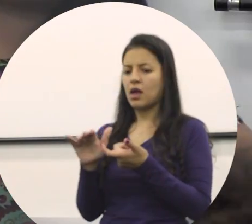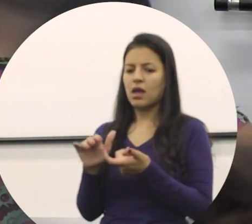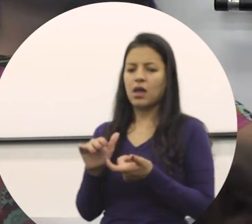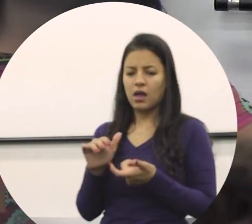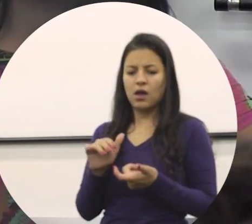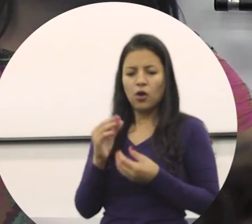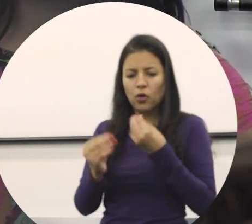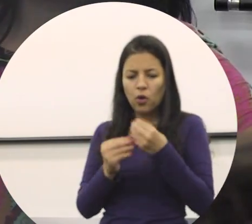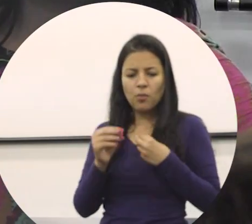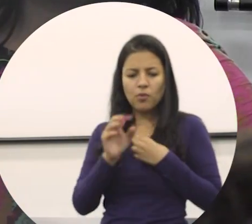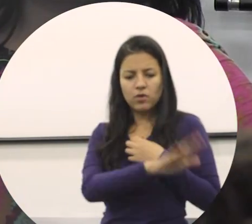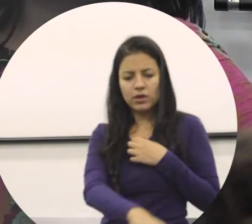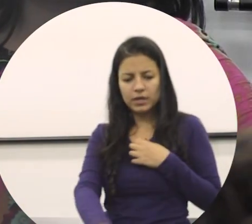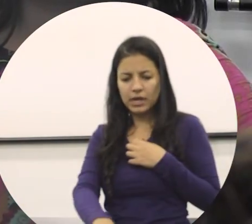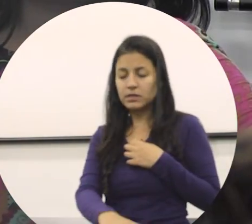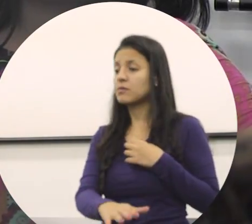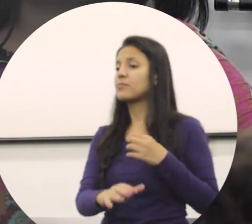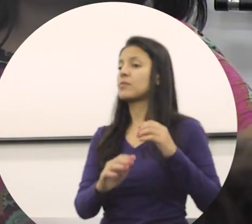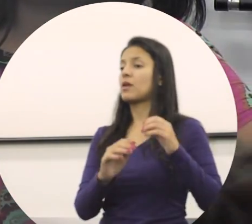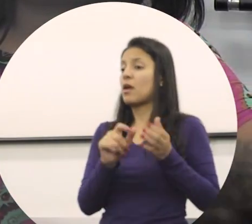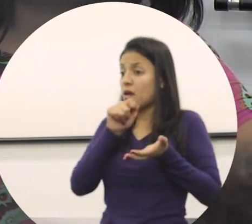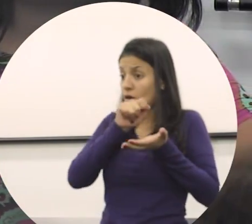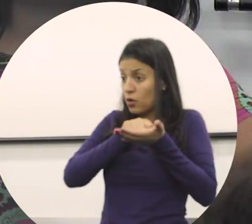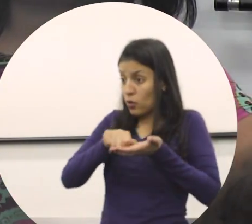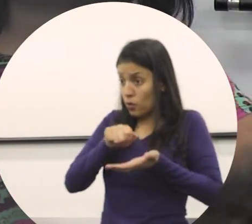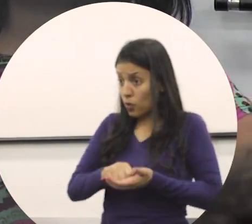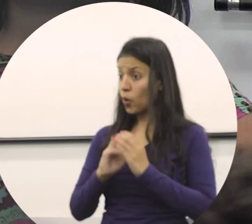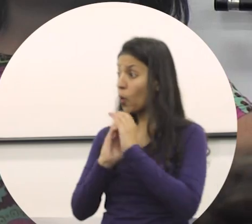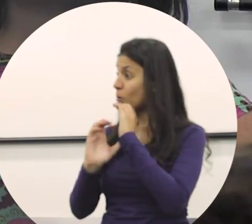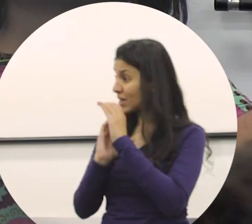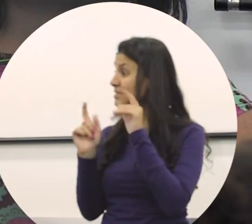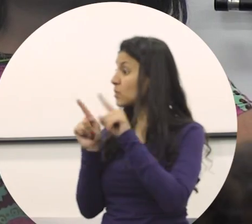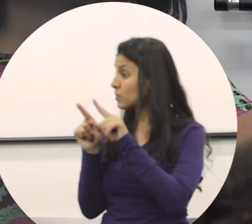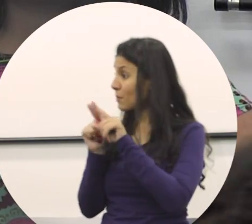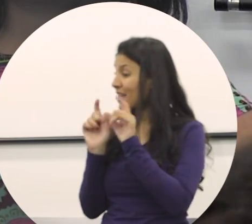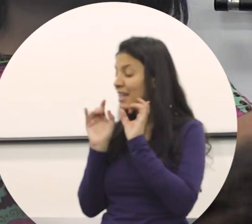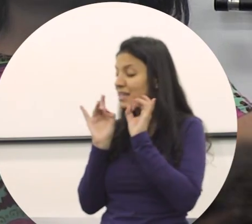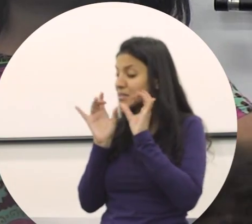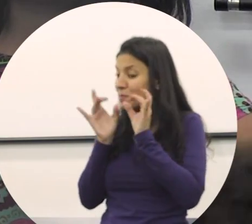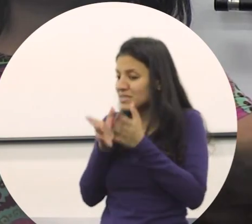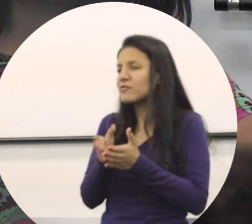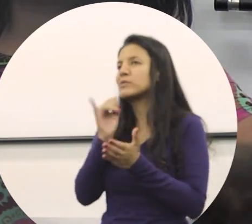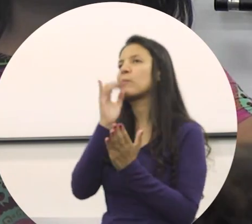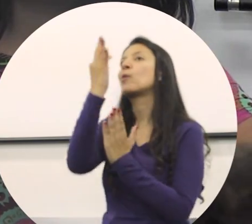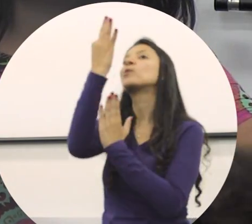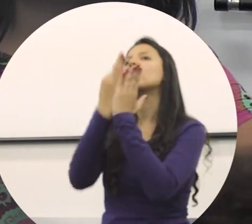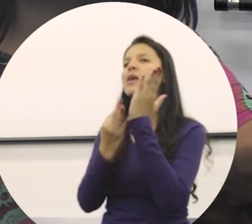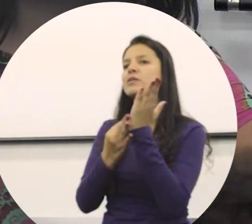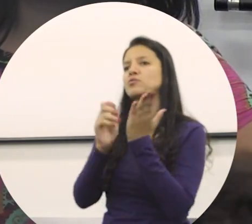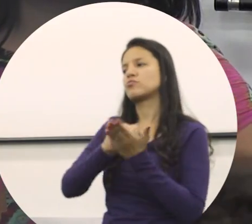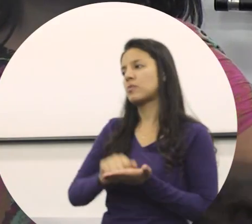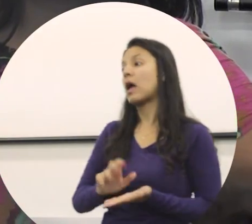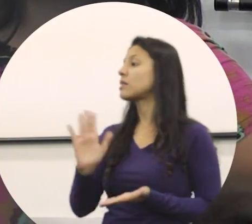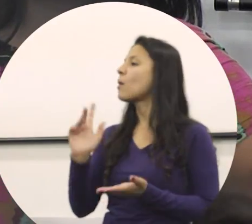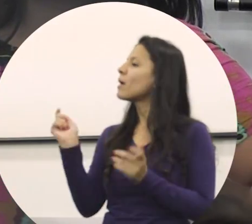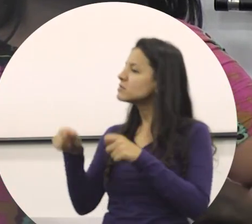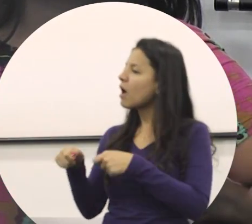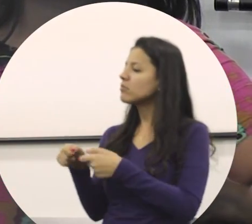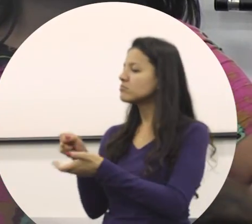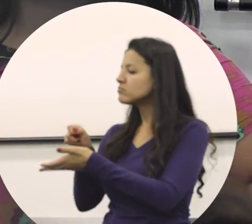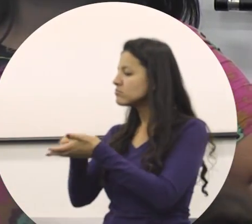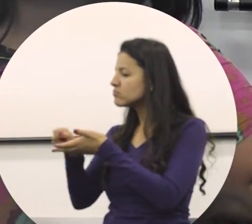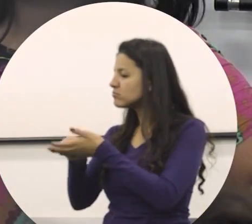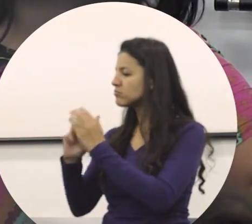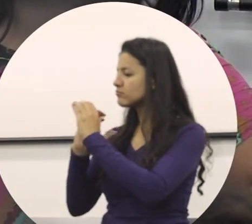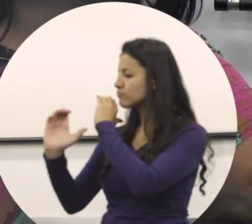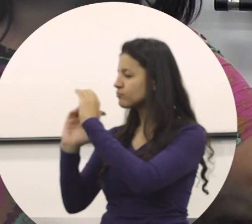de comunicação gráfica, não só uma escrita específica de um texto, mas diferentes possibilidades do que a